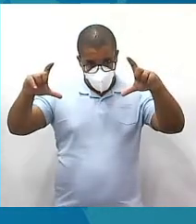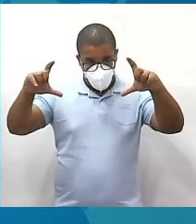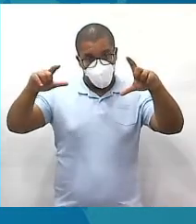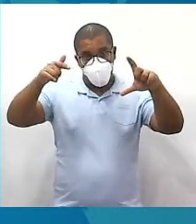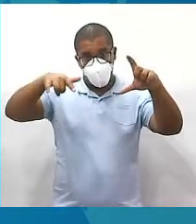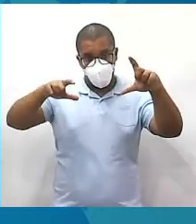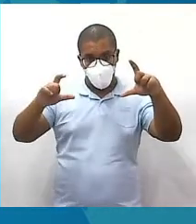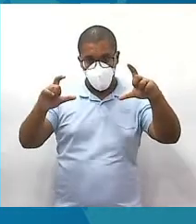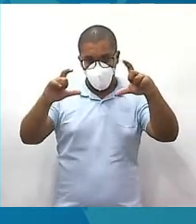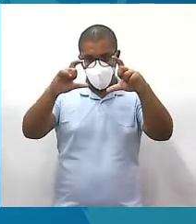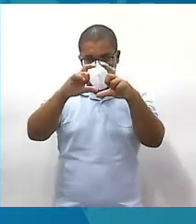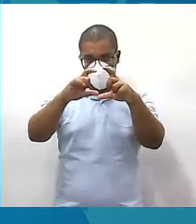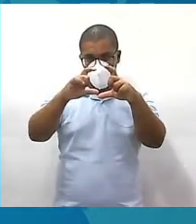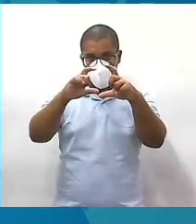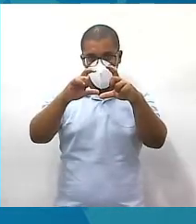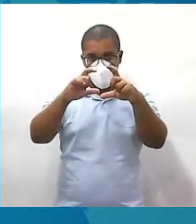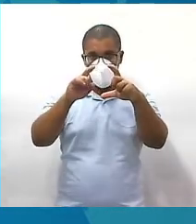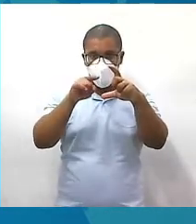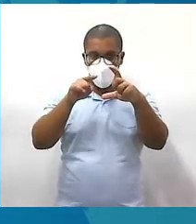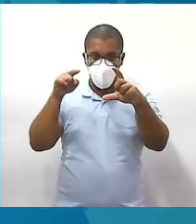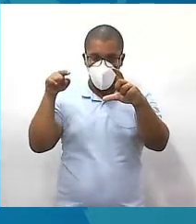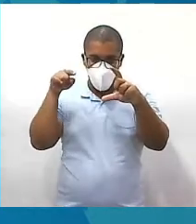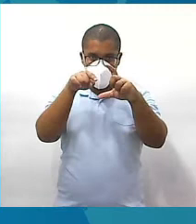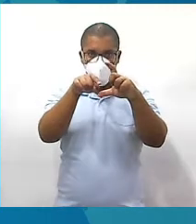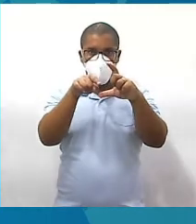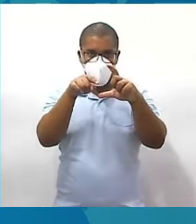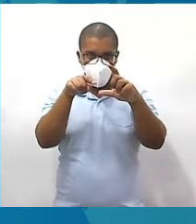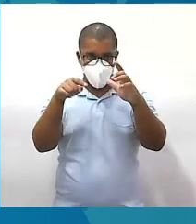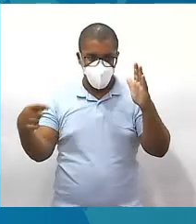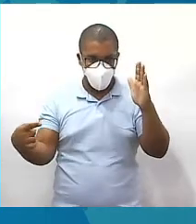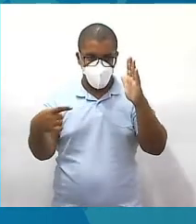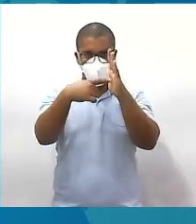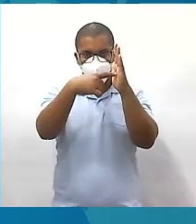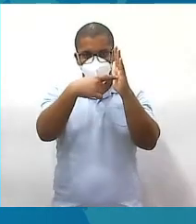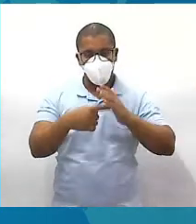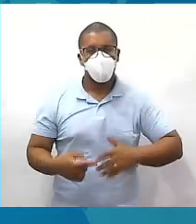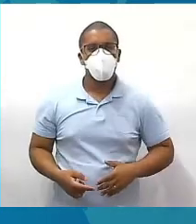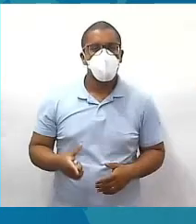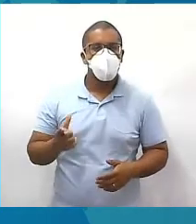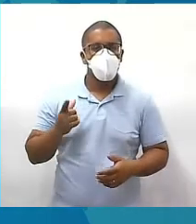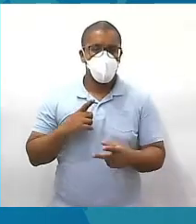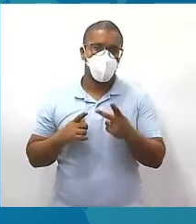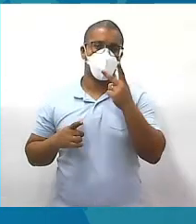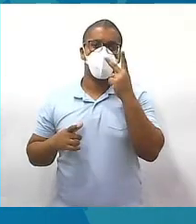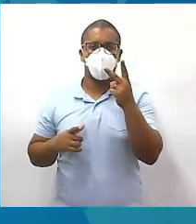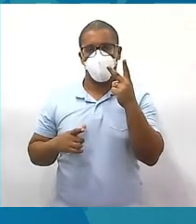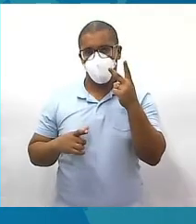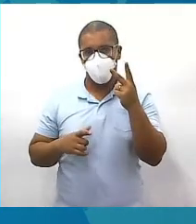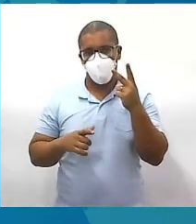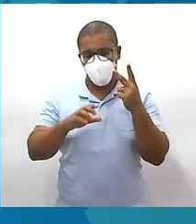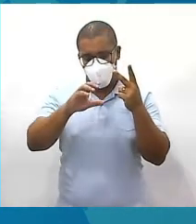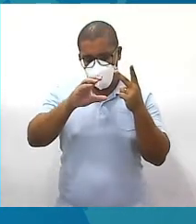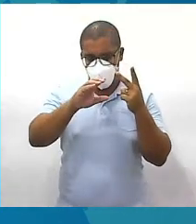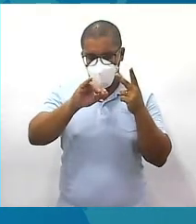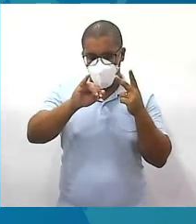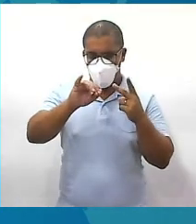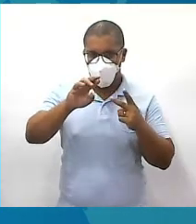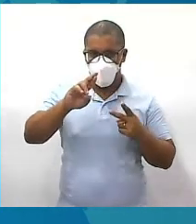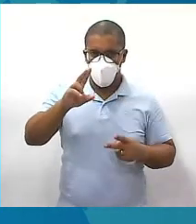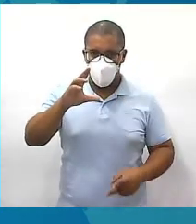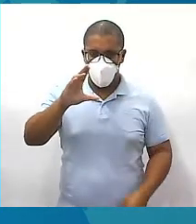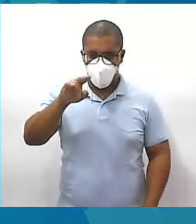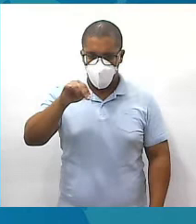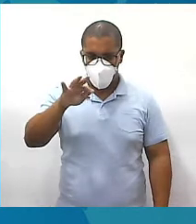outro menor, e aí tem uma flecha atingindo o meio. Então, na verdade, eu tenho 2 figuras de circunferência, tá? Isso é um alvo